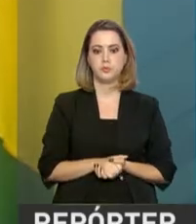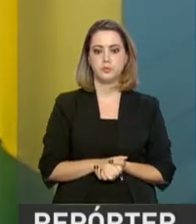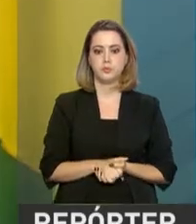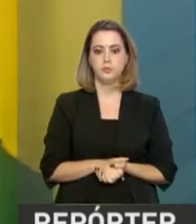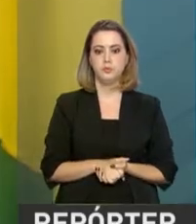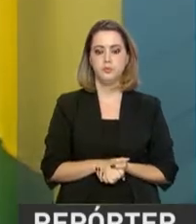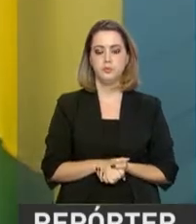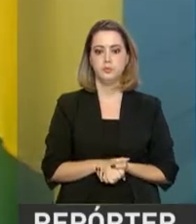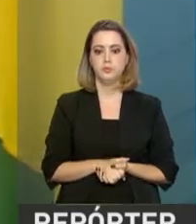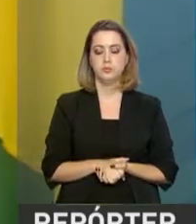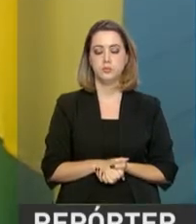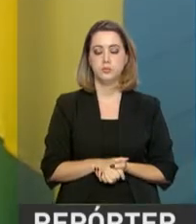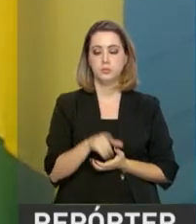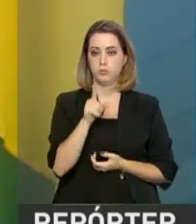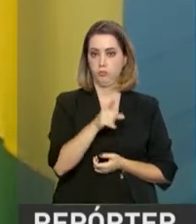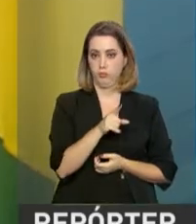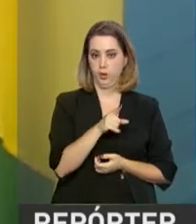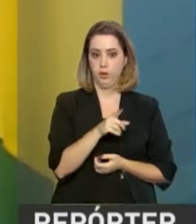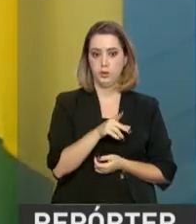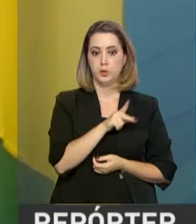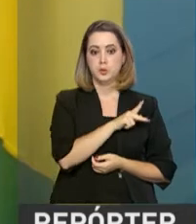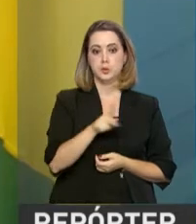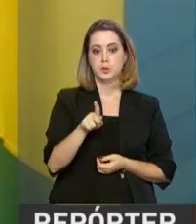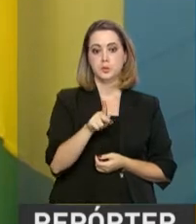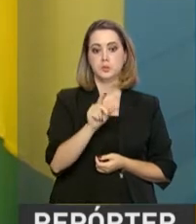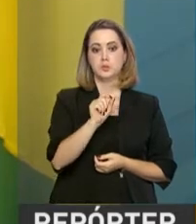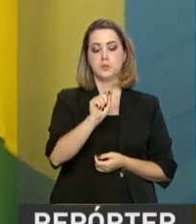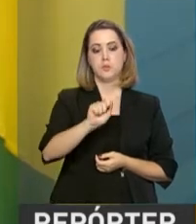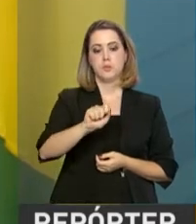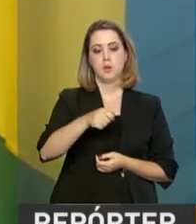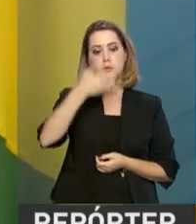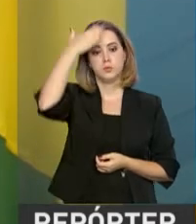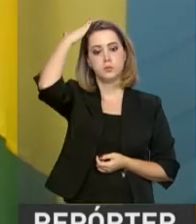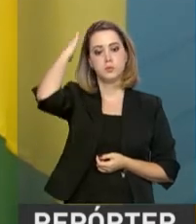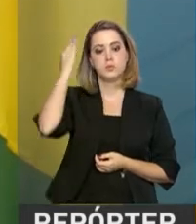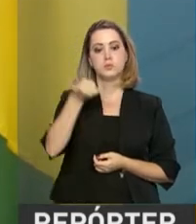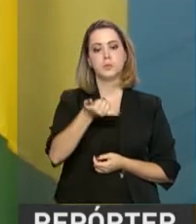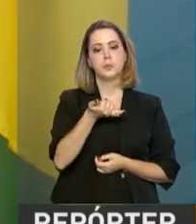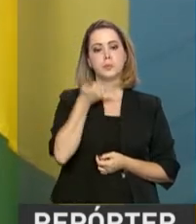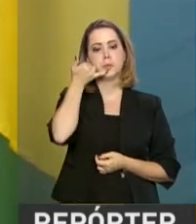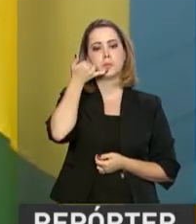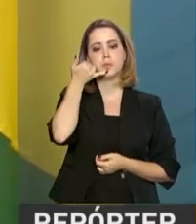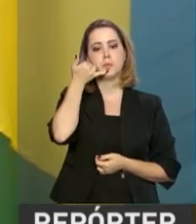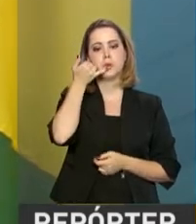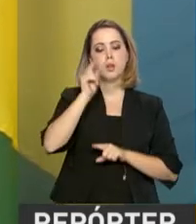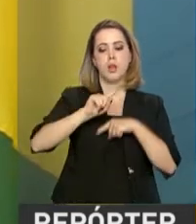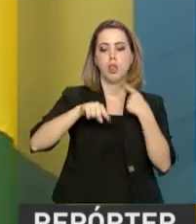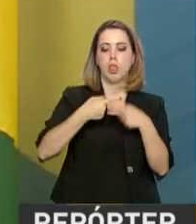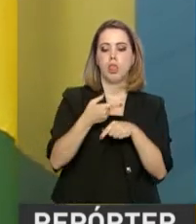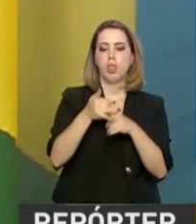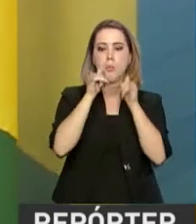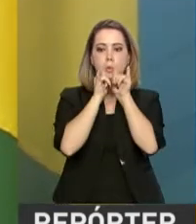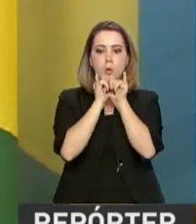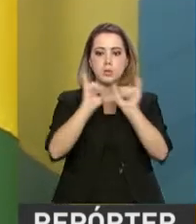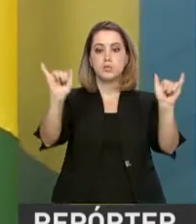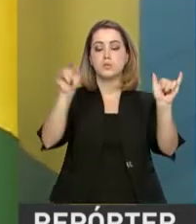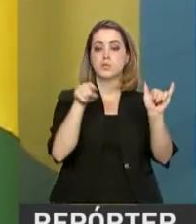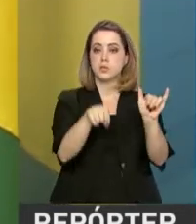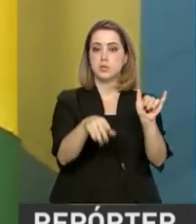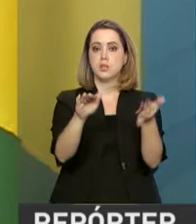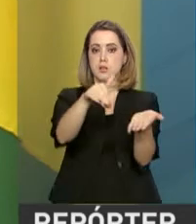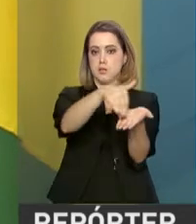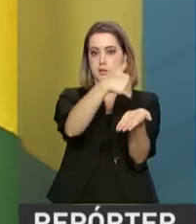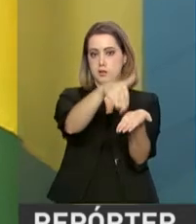o presidente da república telefonou para antónio guterres imediatamente após a aclamação como